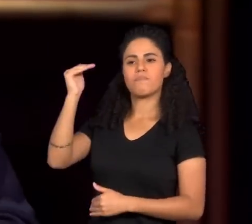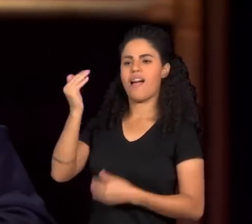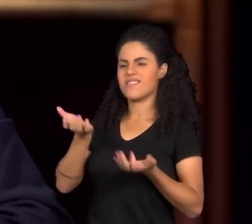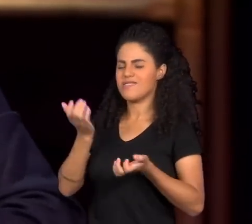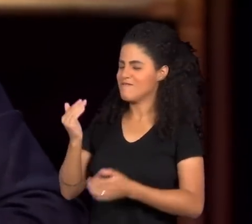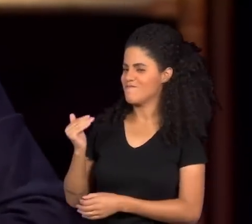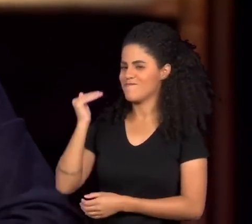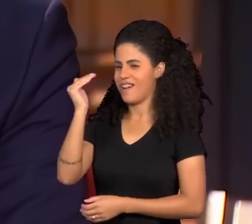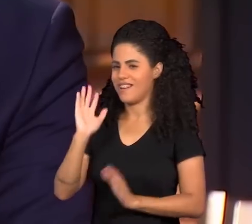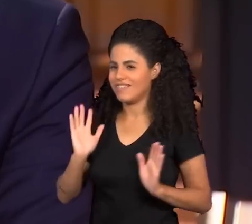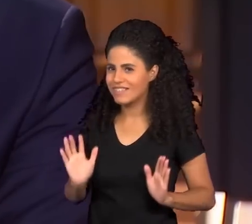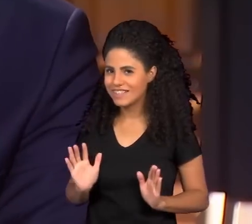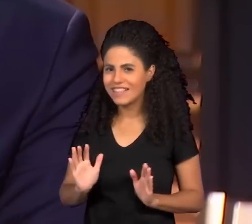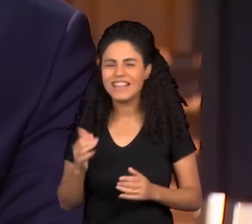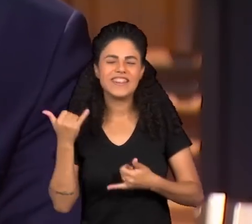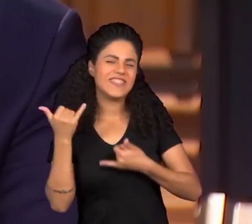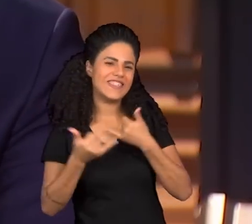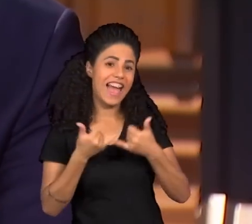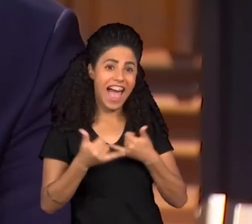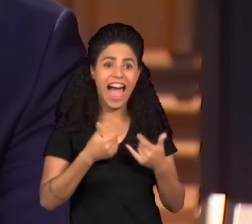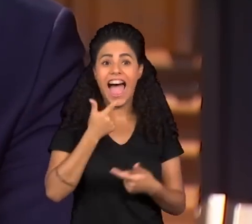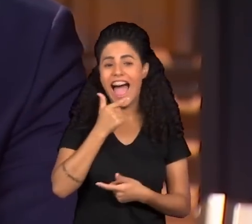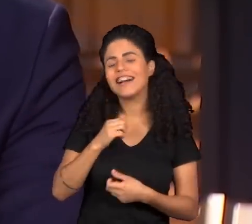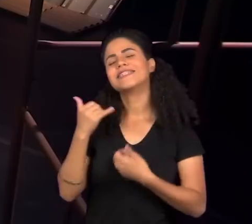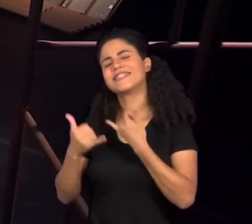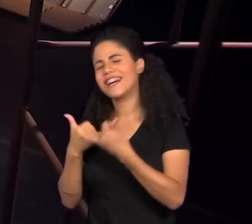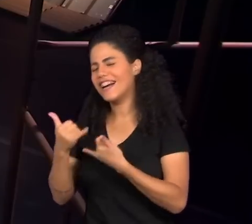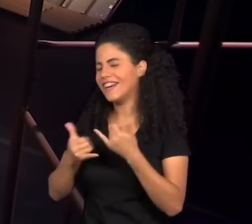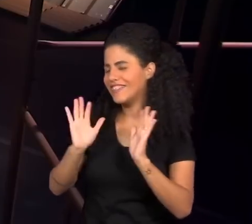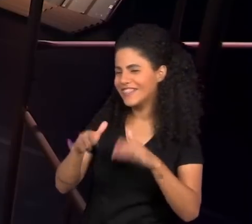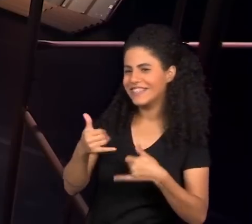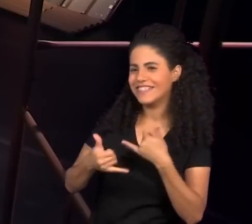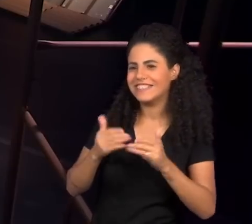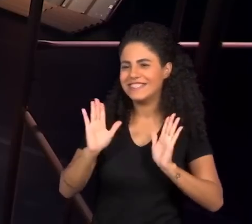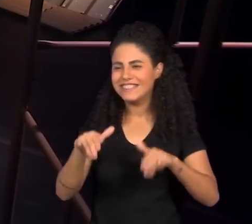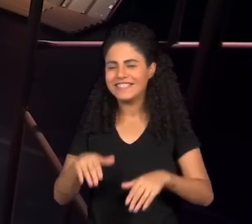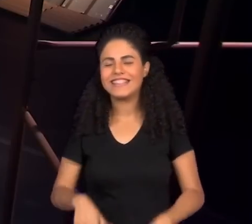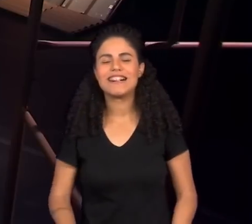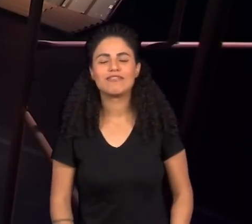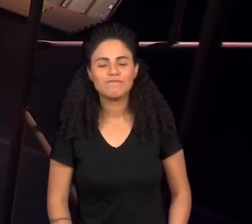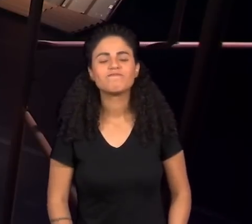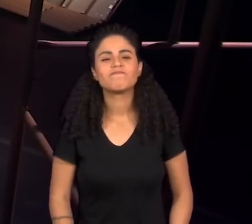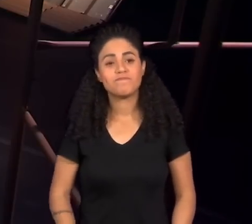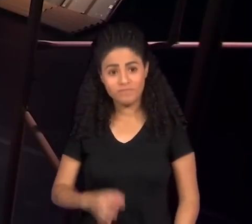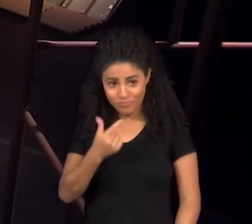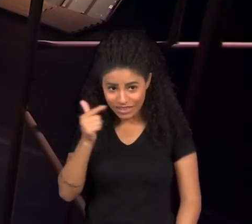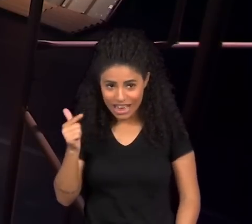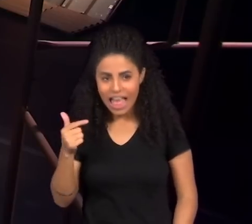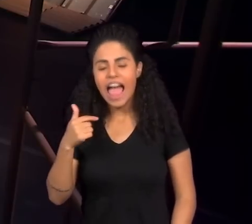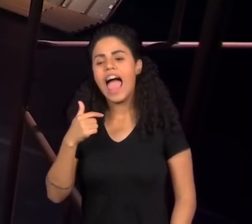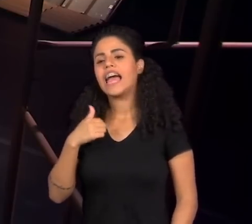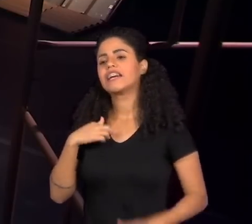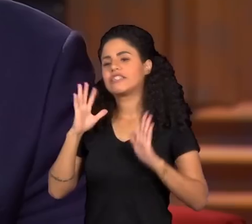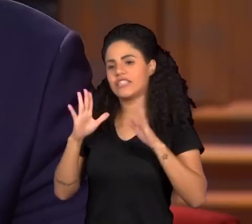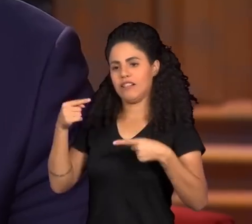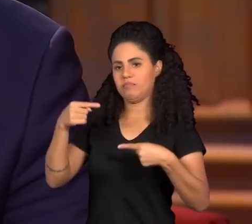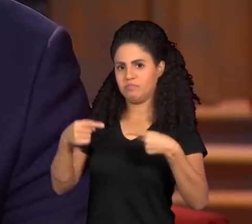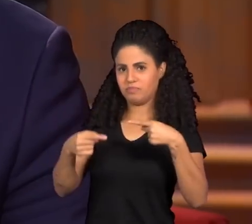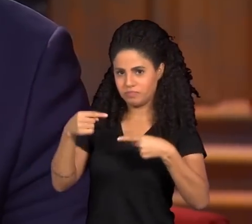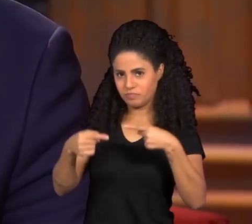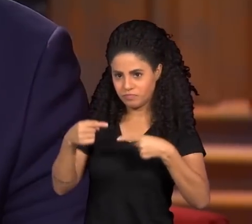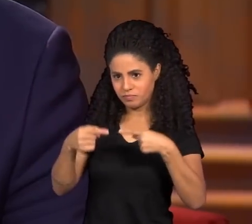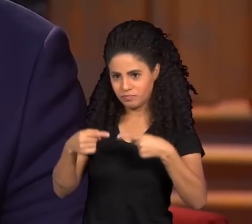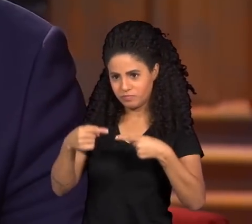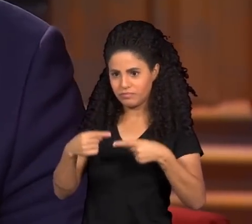Já entendi. Brincadeira. Que tem aí outras ambições. Não. É isso, não? Eu sou candidato, sim, ao céu. Está